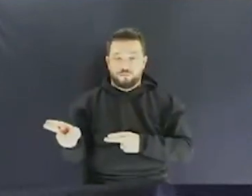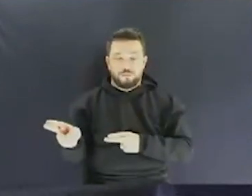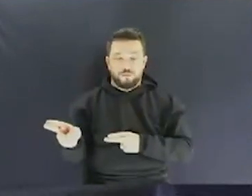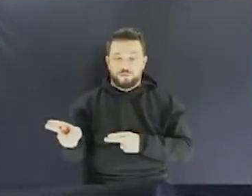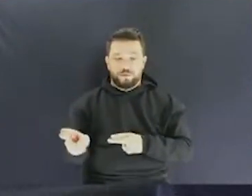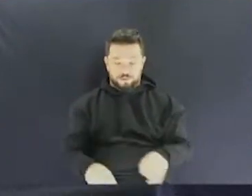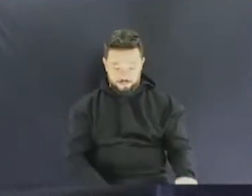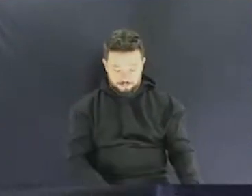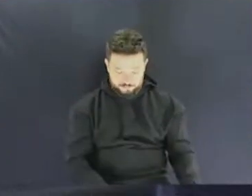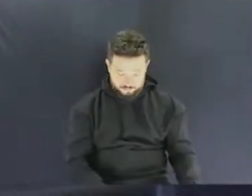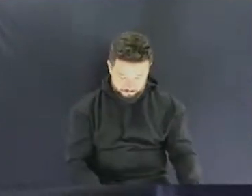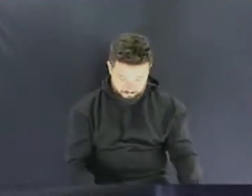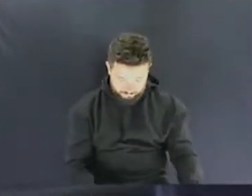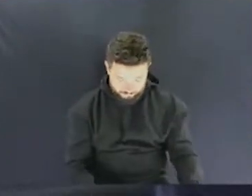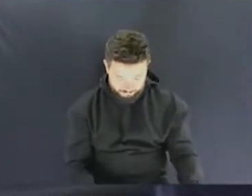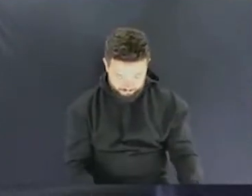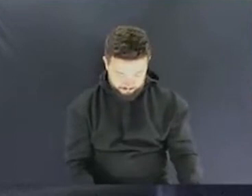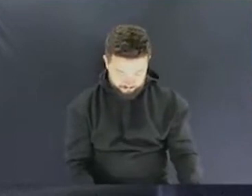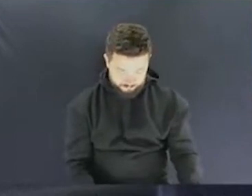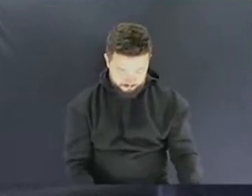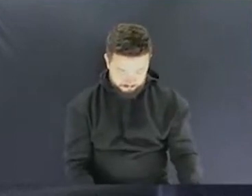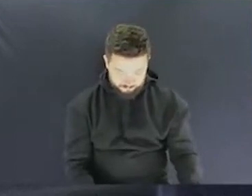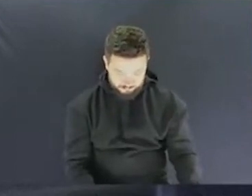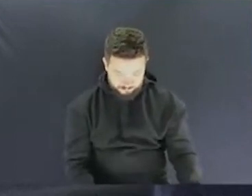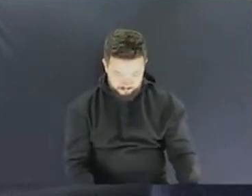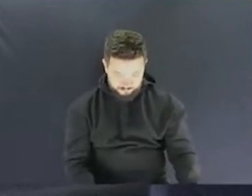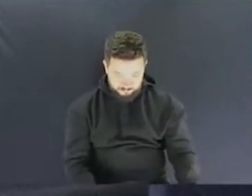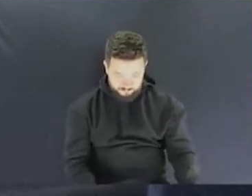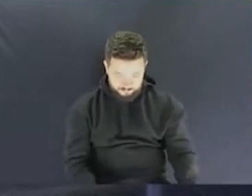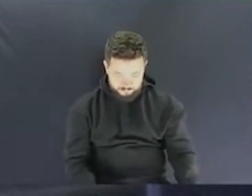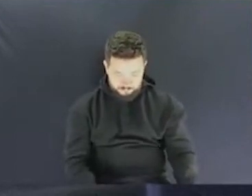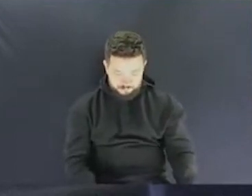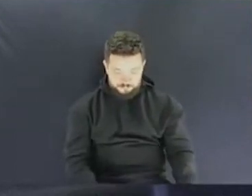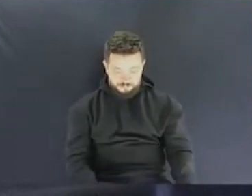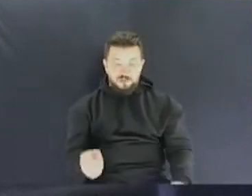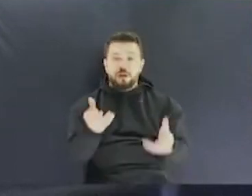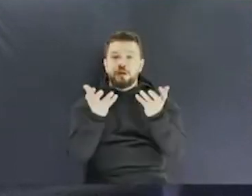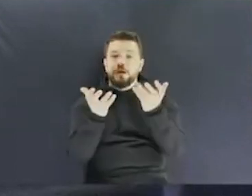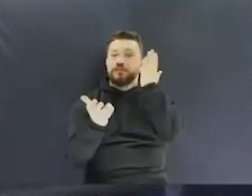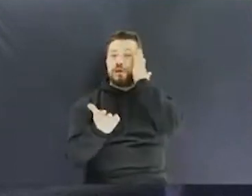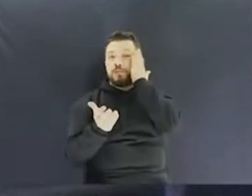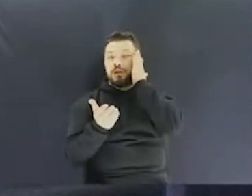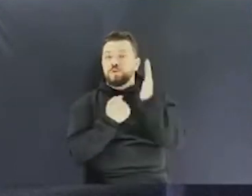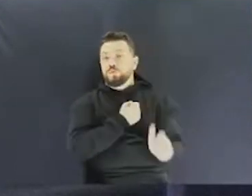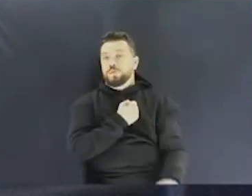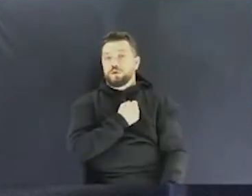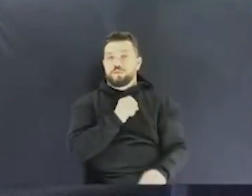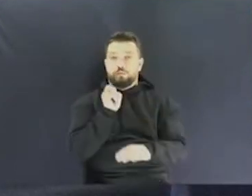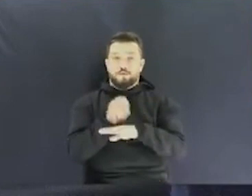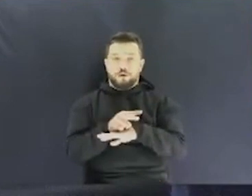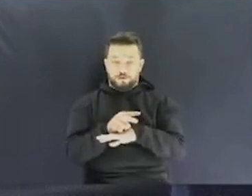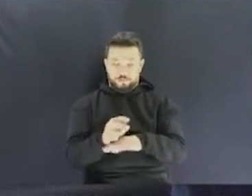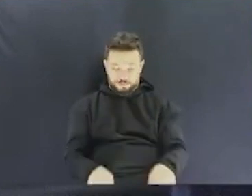qualificação profissional e comportamental ofertadas em Curitiba. Nós observamos que